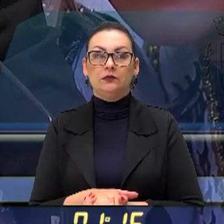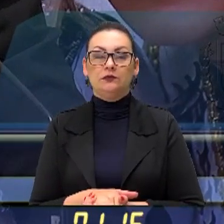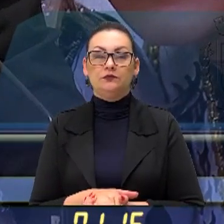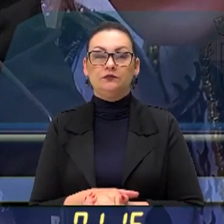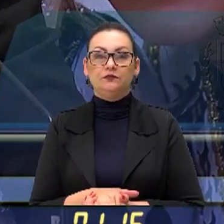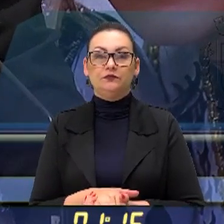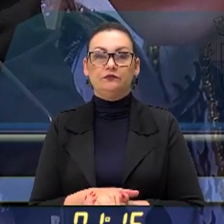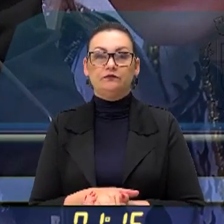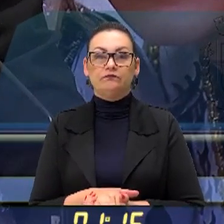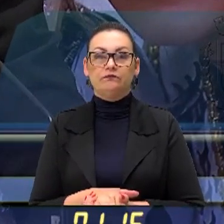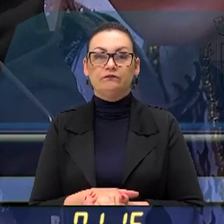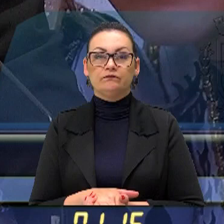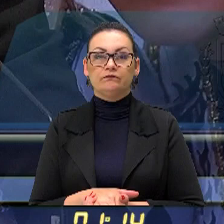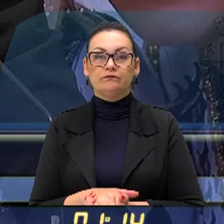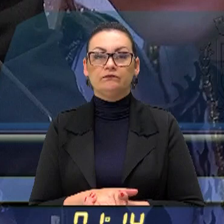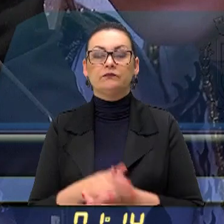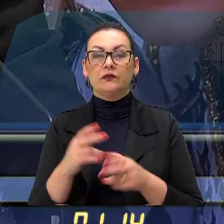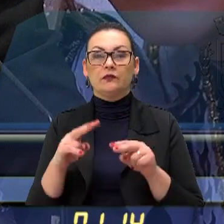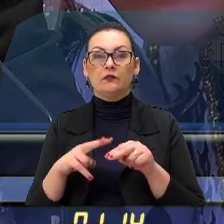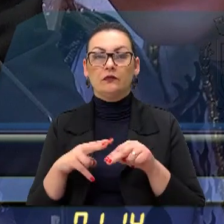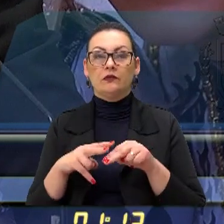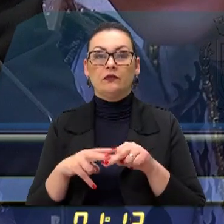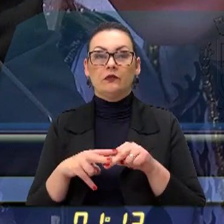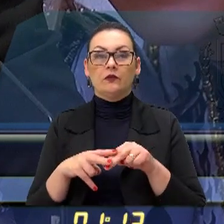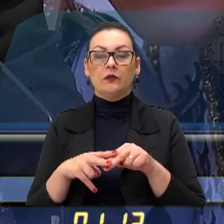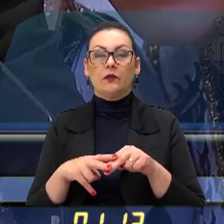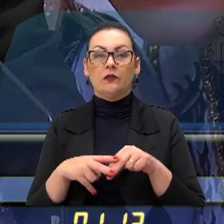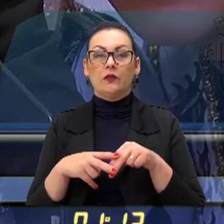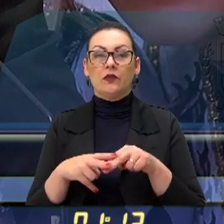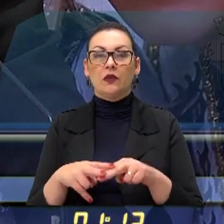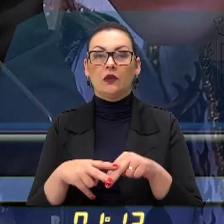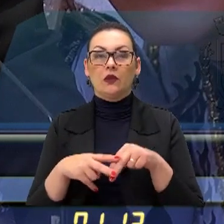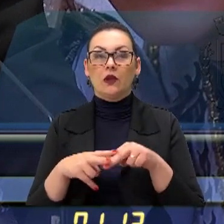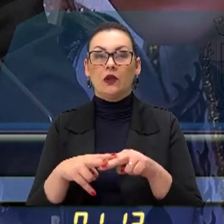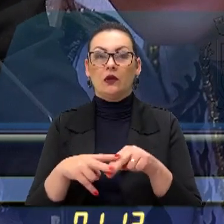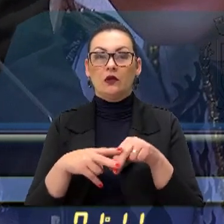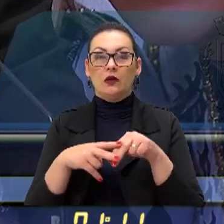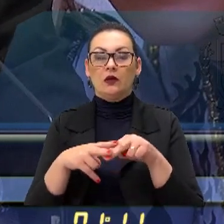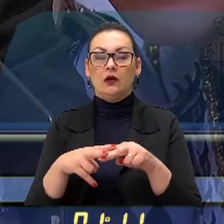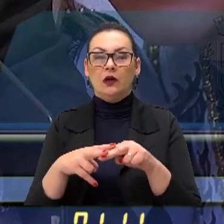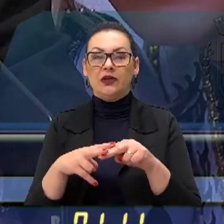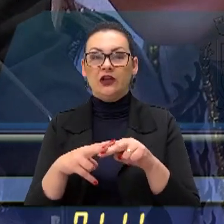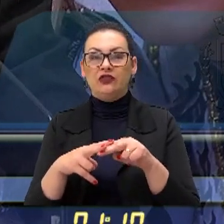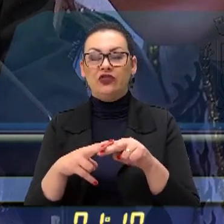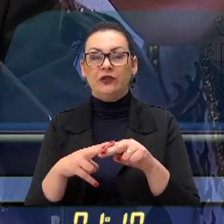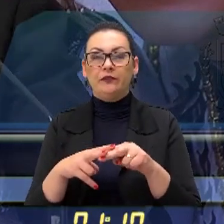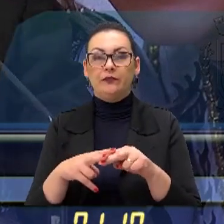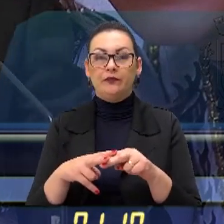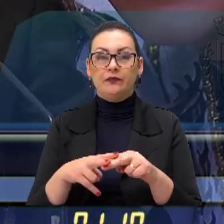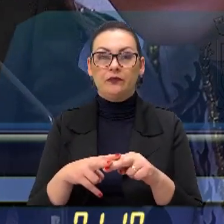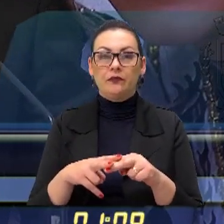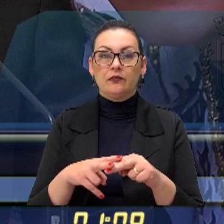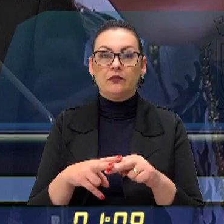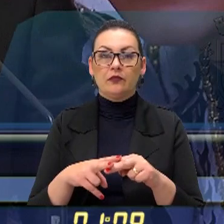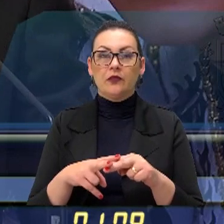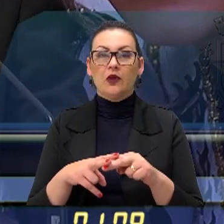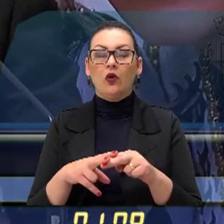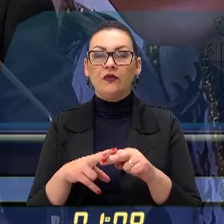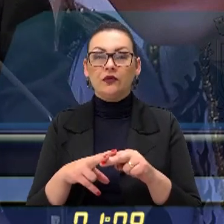A praça no bairro Faxinal, o trevo no bairro Faxinal Menino Deus, que todos os meus colegas vereadores conhecem,